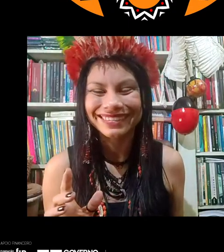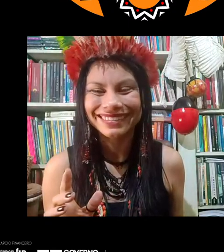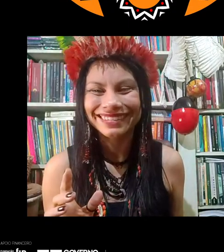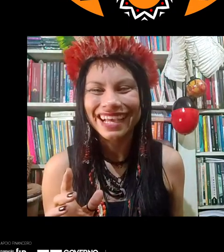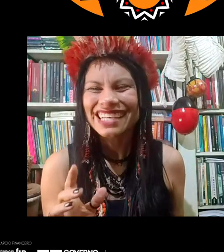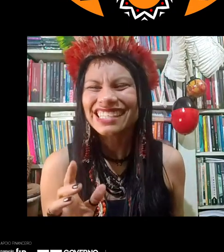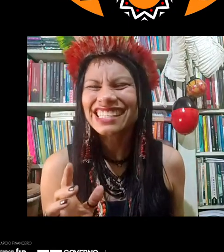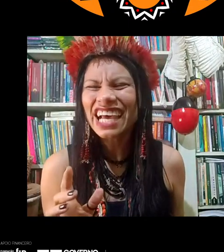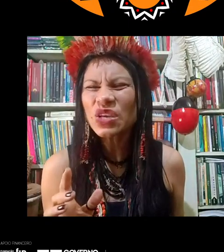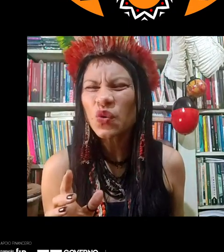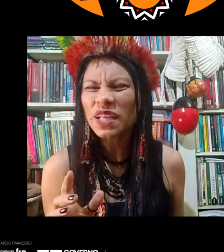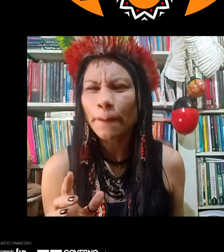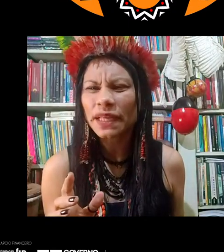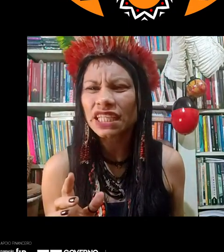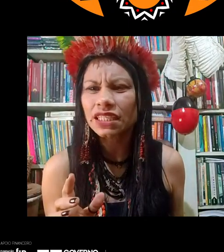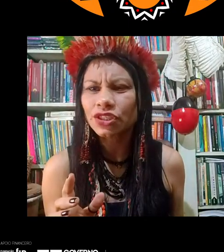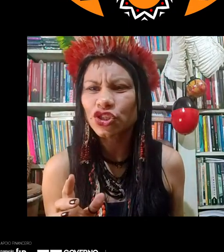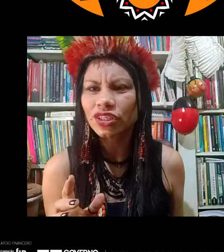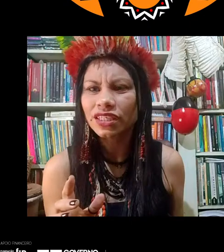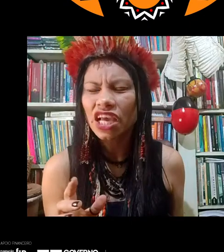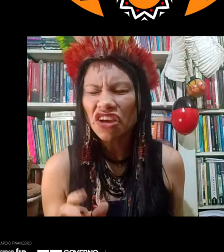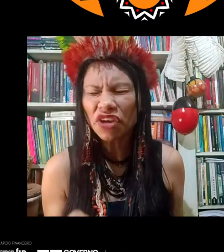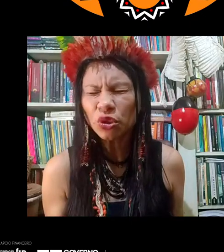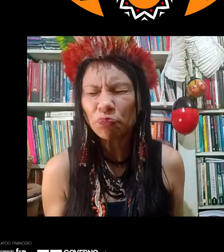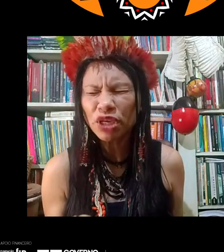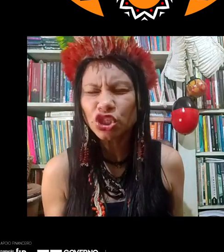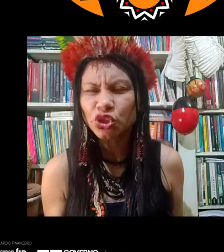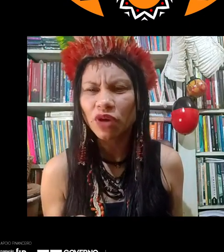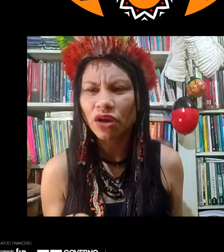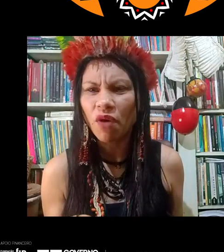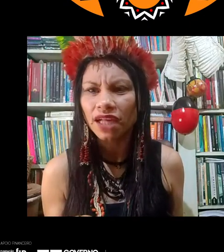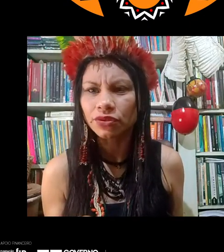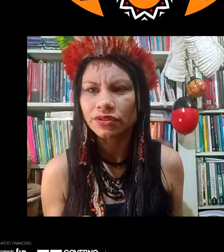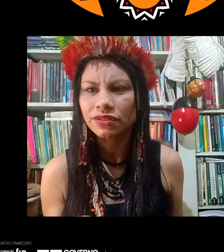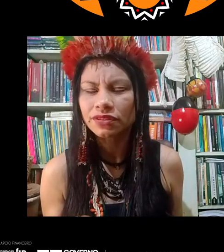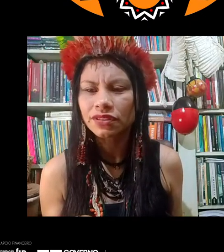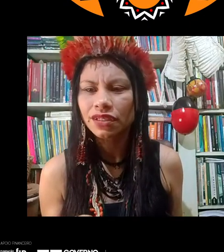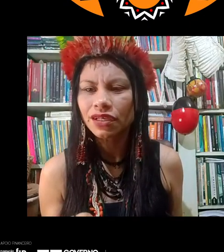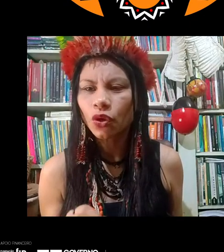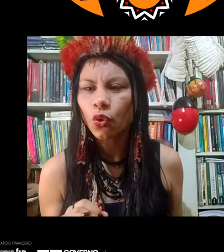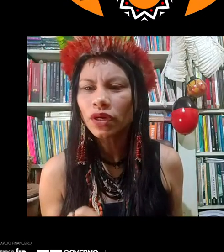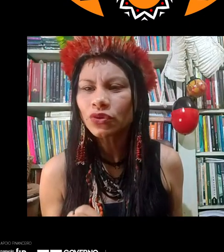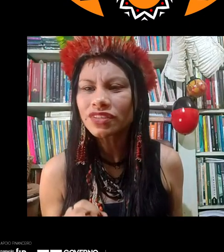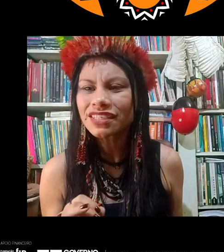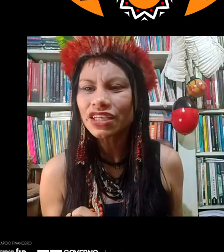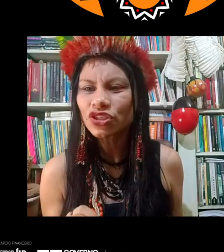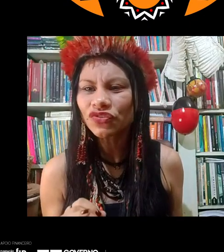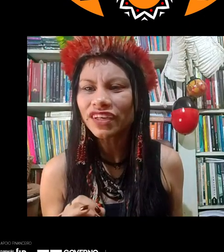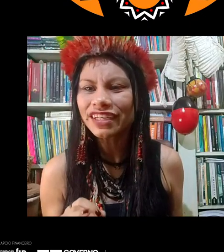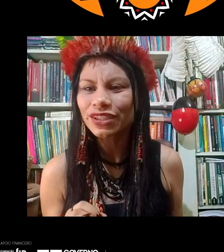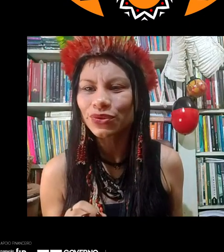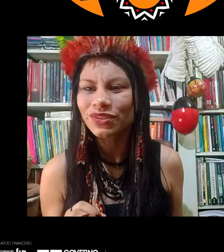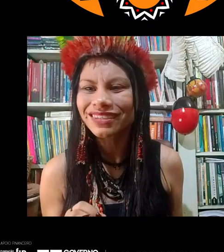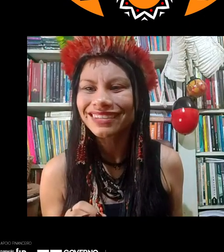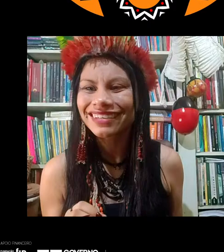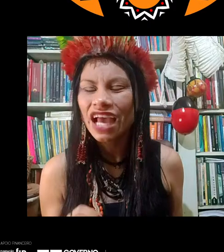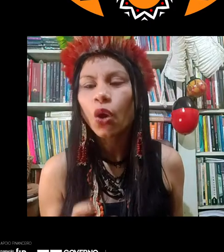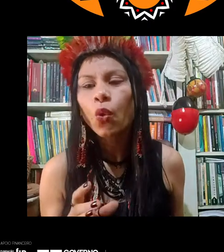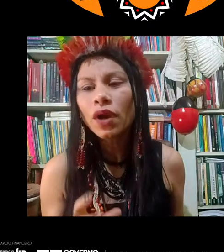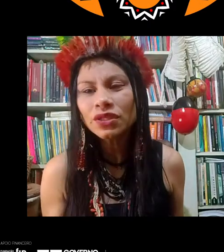amendoado, sai um olhar penetrante, feito bicho acuado. Quando se sente